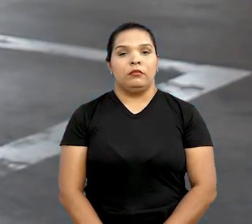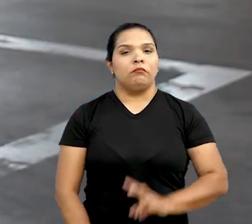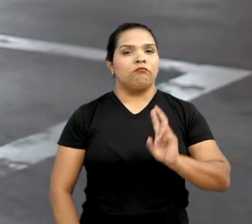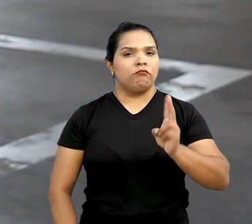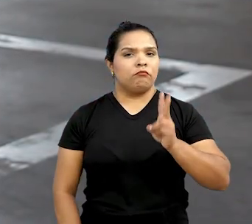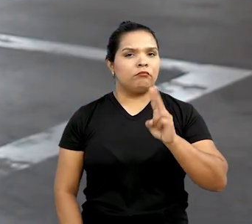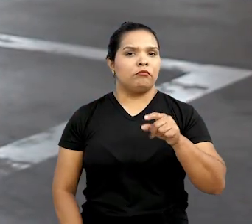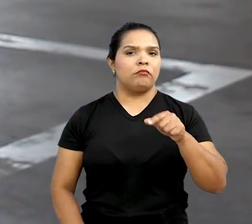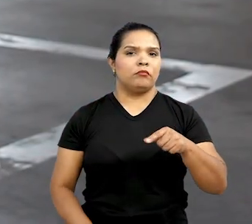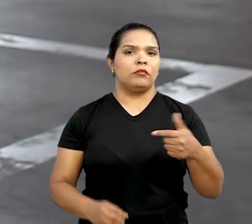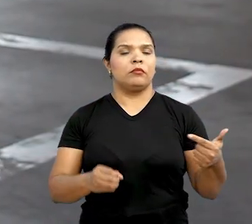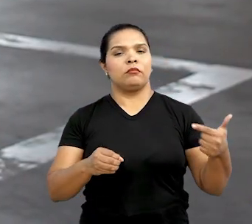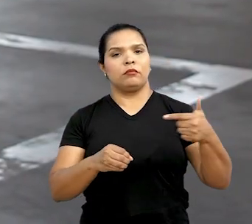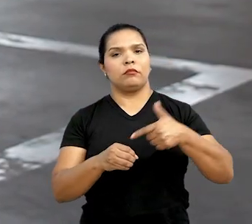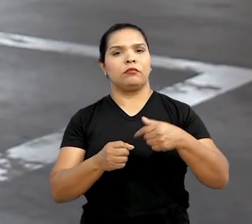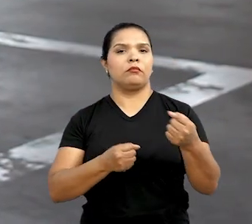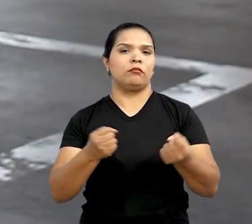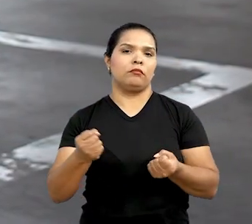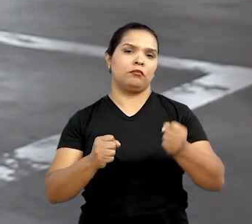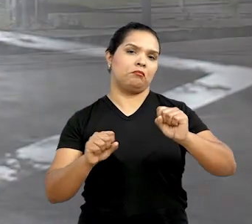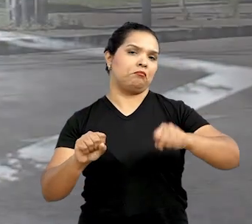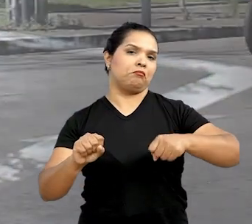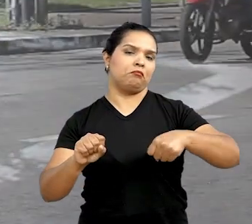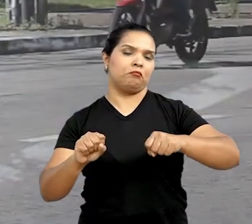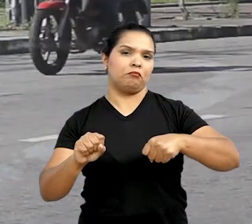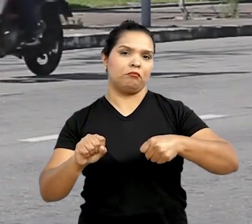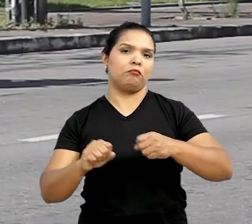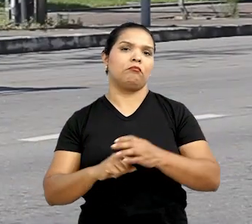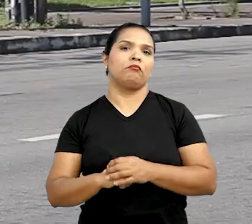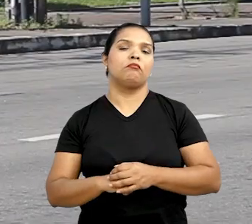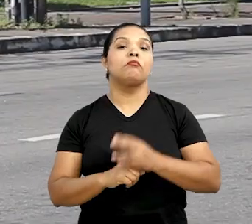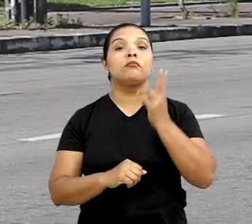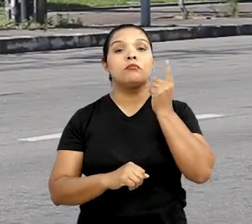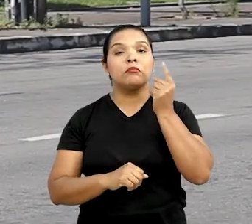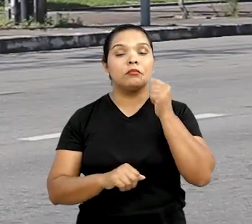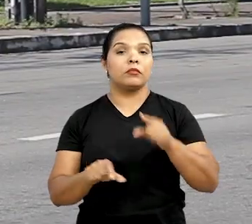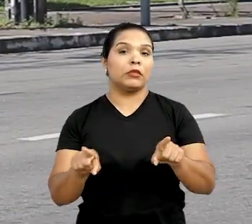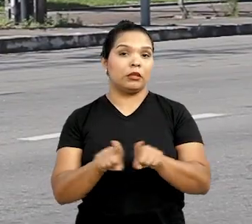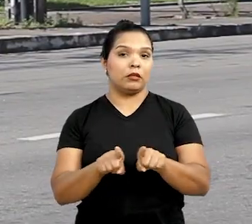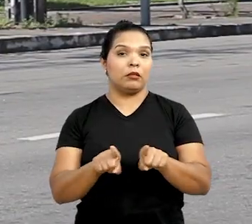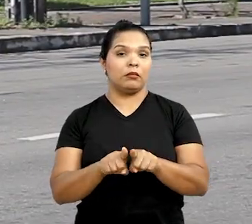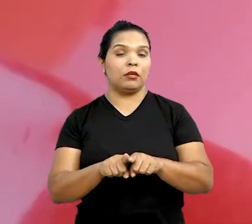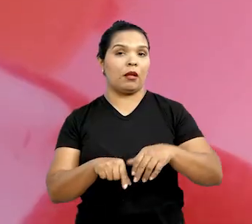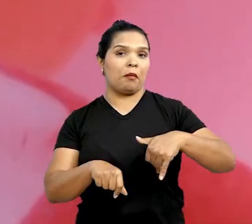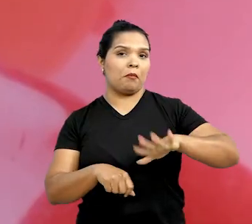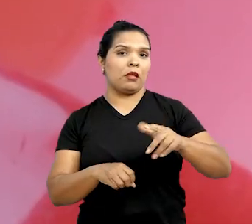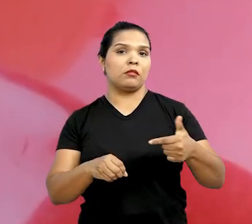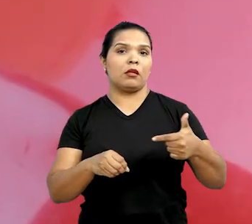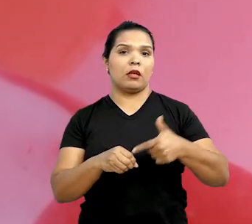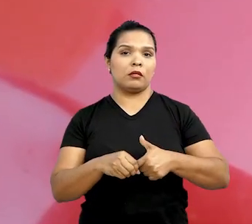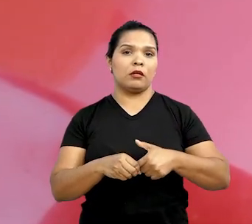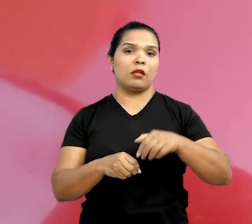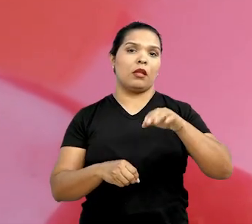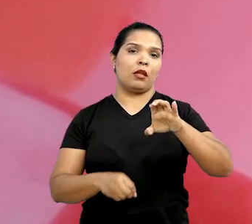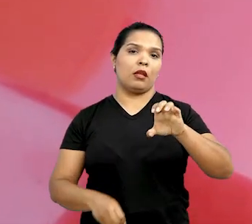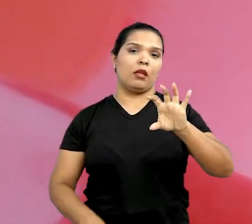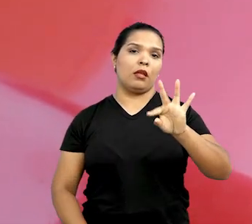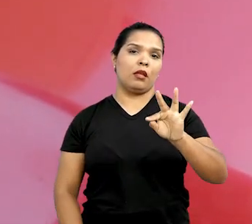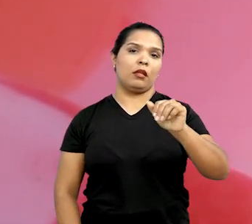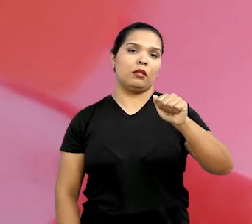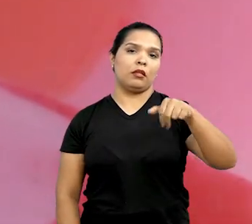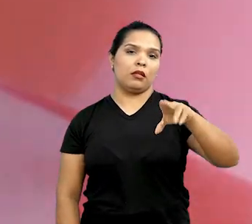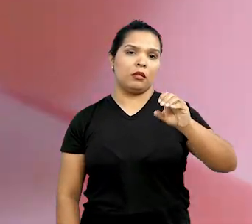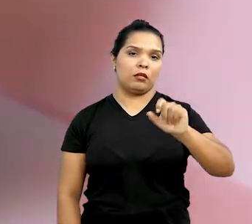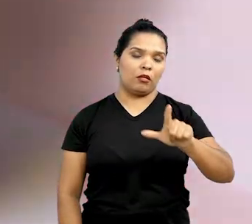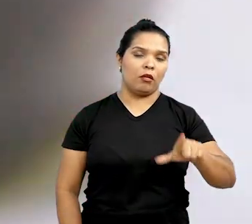Cada vez que você abastece o seu veículo num posto de combustíveis do Ceará, está levando mais que gasolina, etanol ou